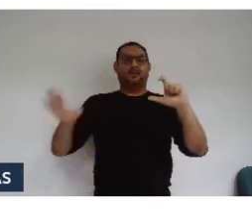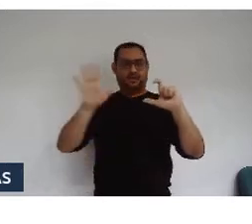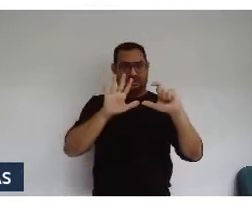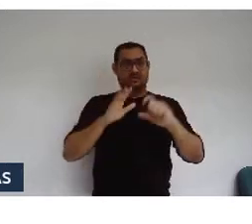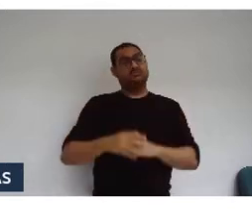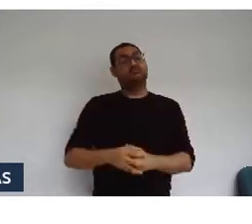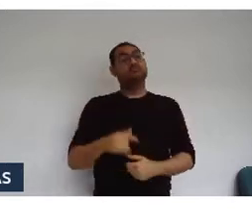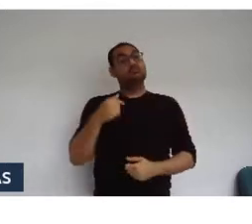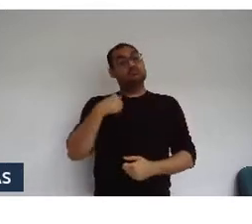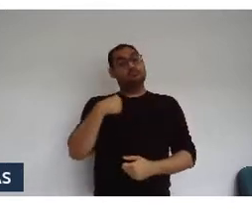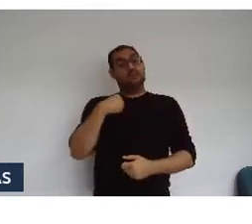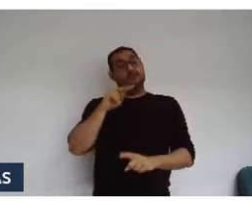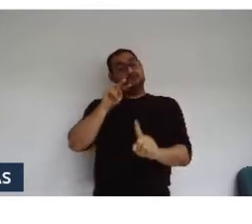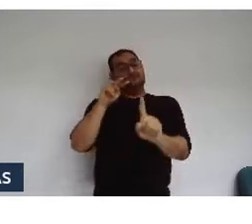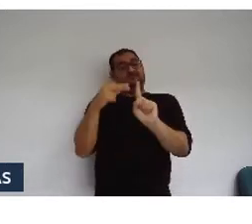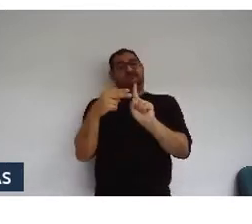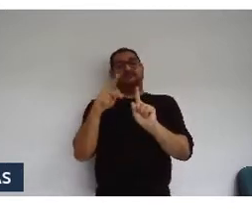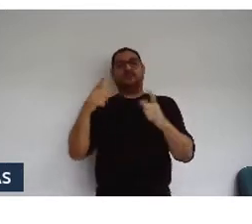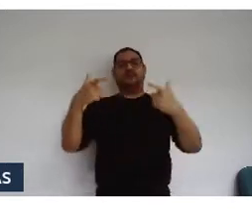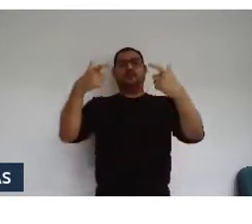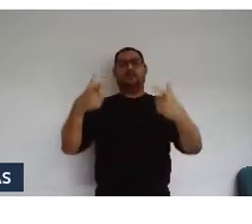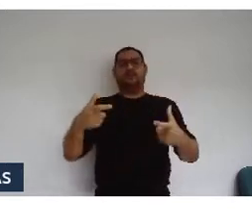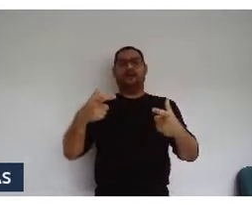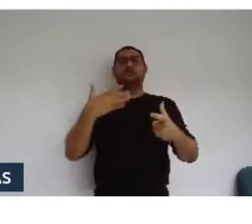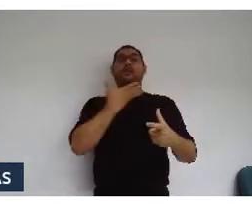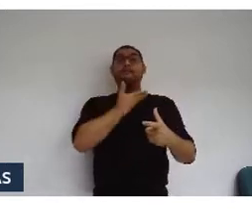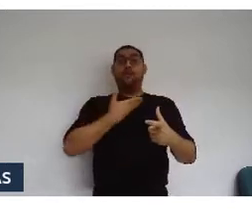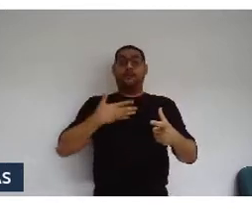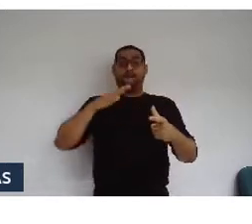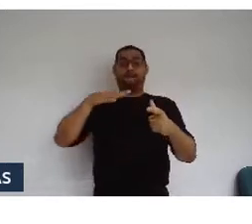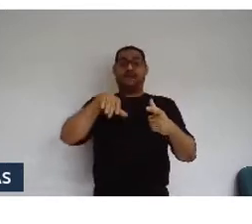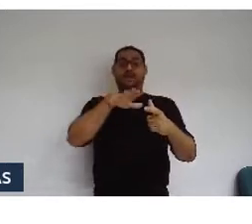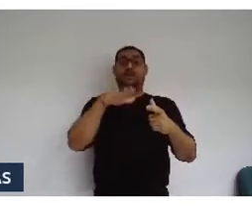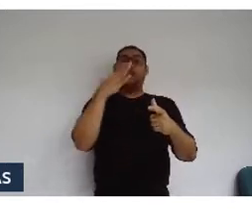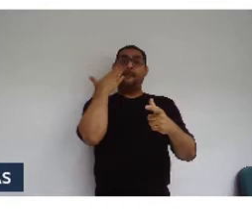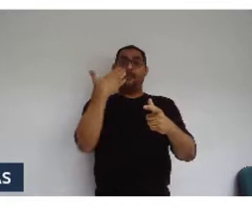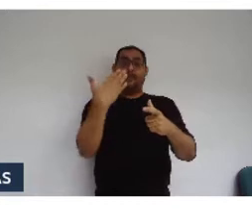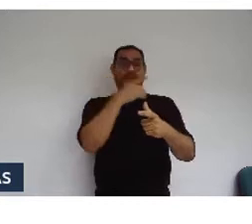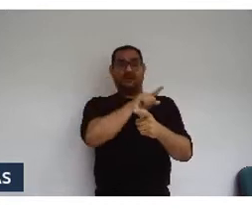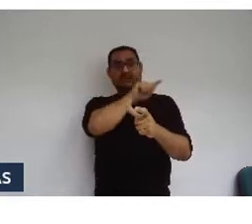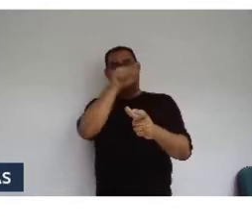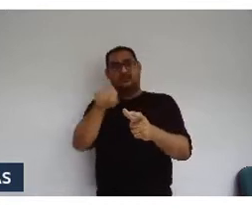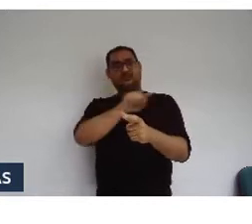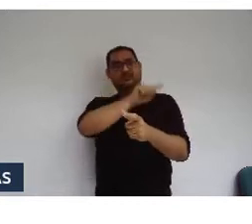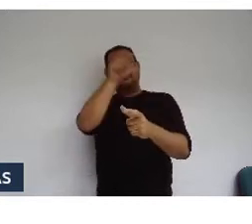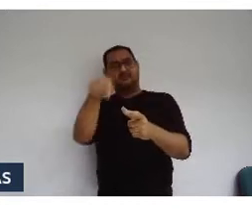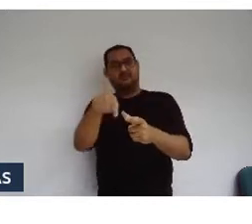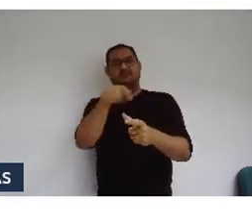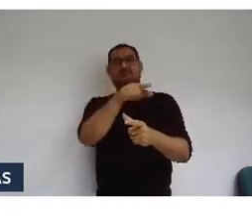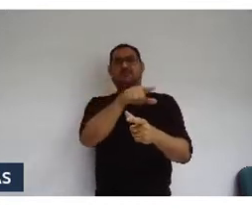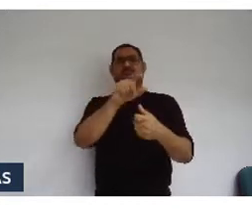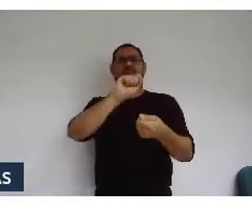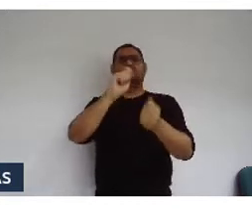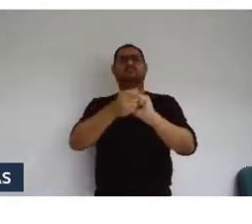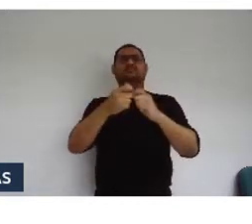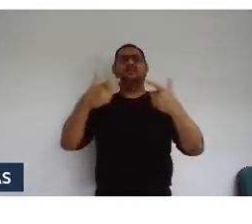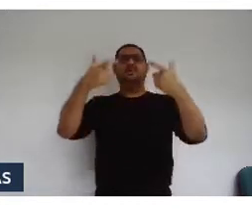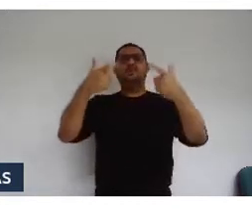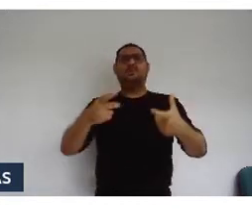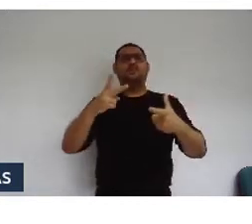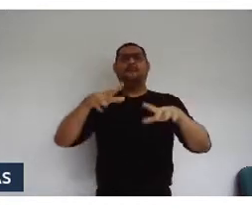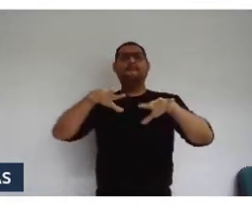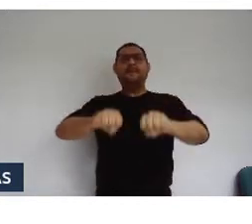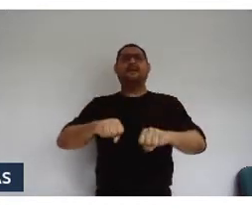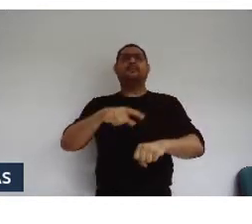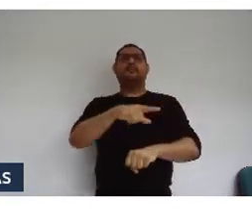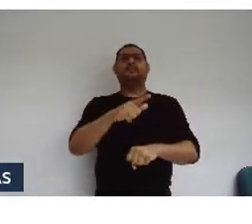compreensão, o espaço público é querizado por João por essa projeção escalar que descreve o lugar no parque com base na